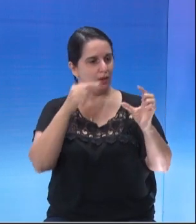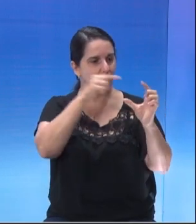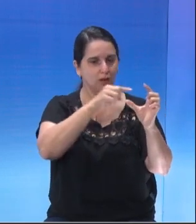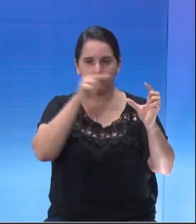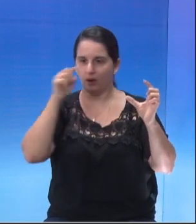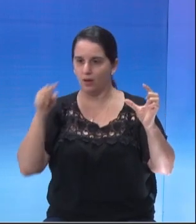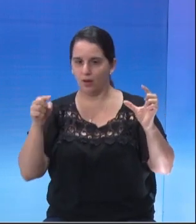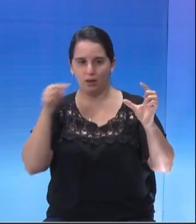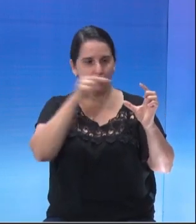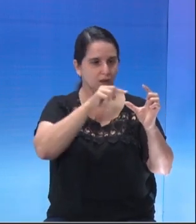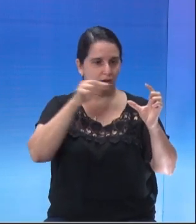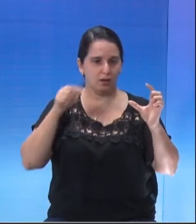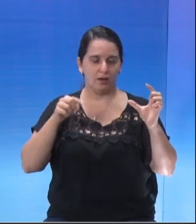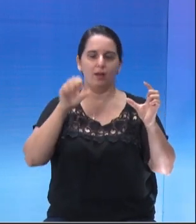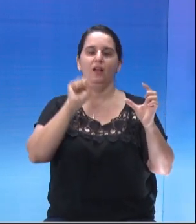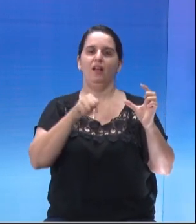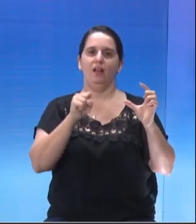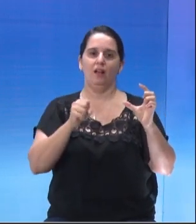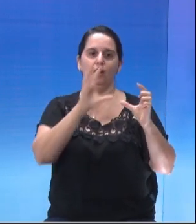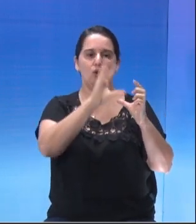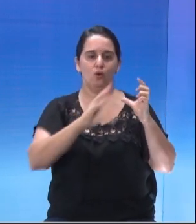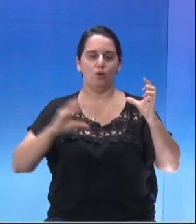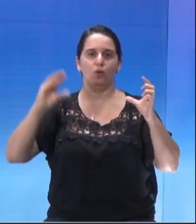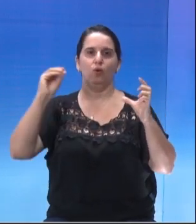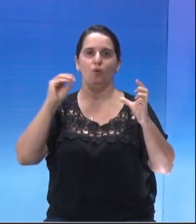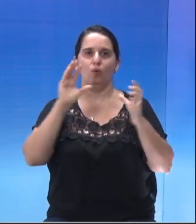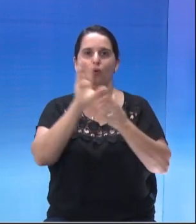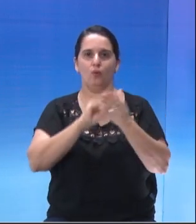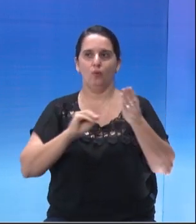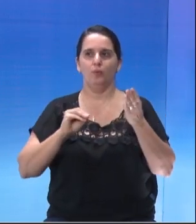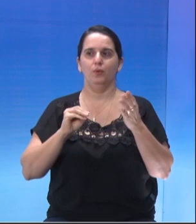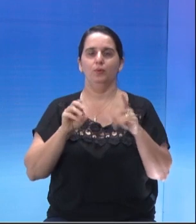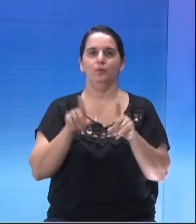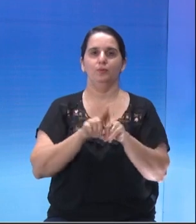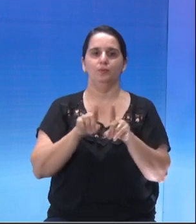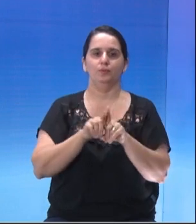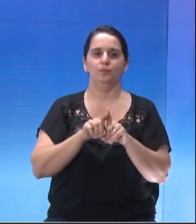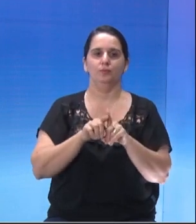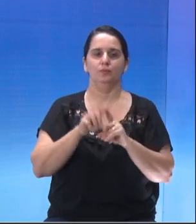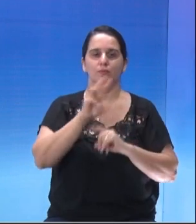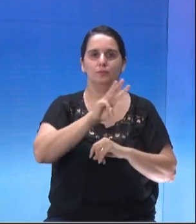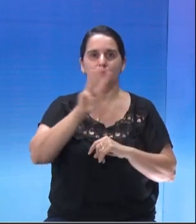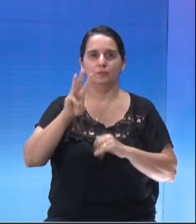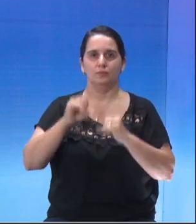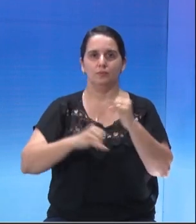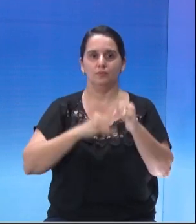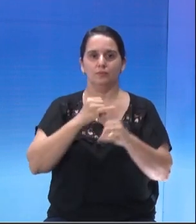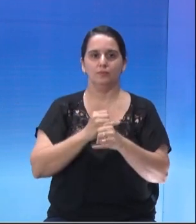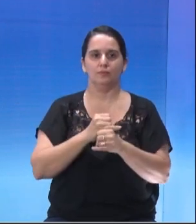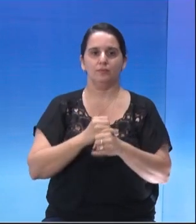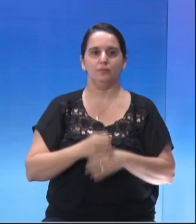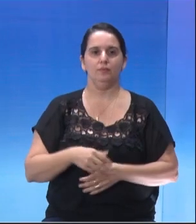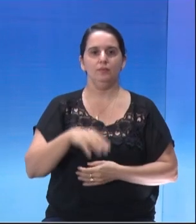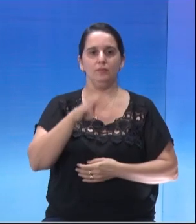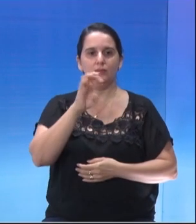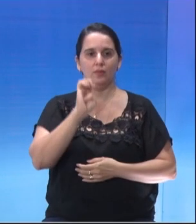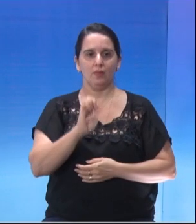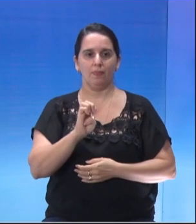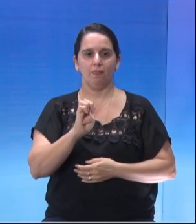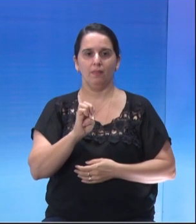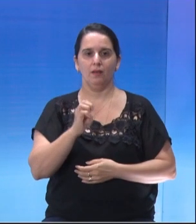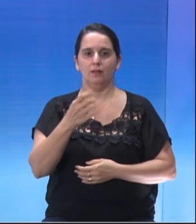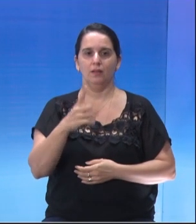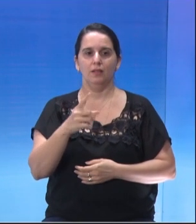no seu trabalho com os textos que estão disponíveis nos sites da internet. Letra E, a gente já sabe que